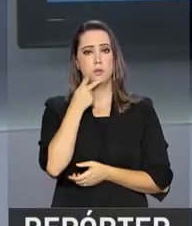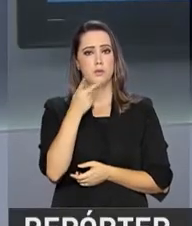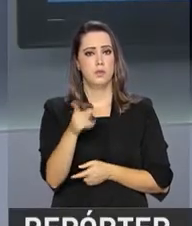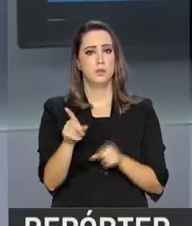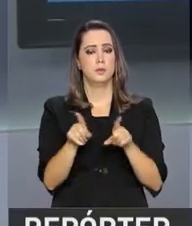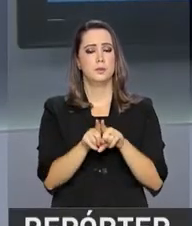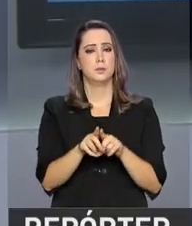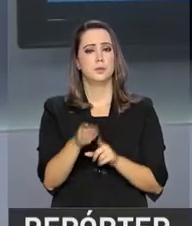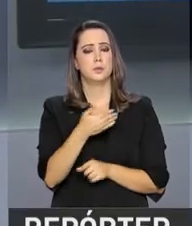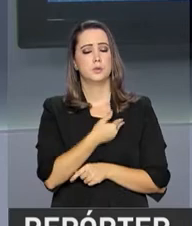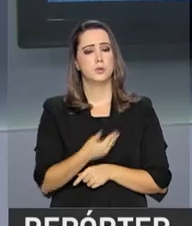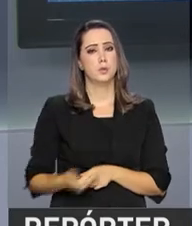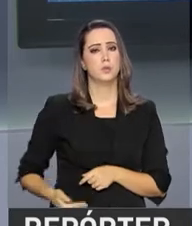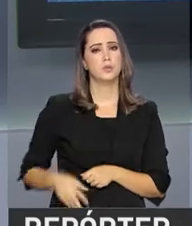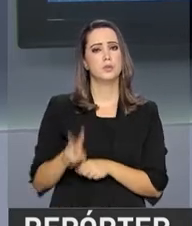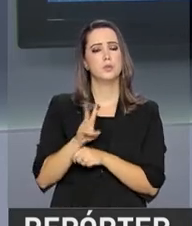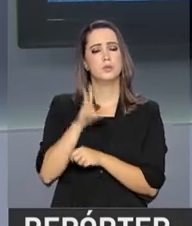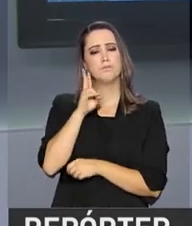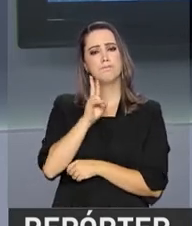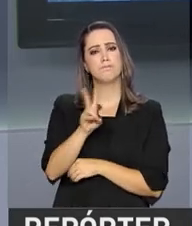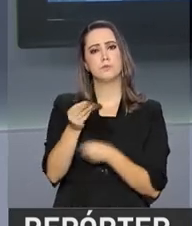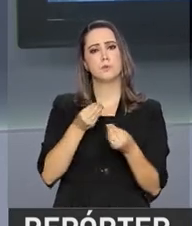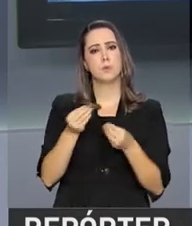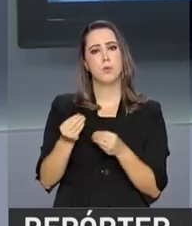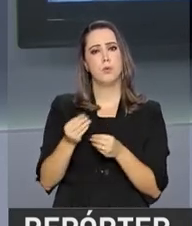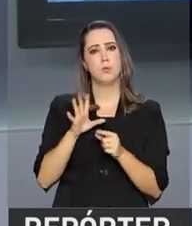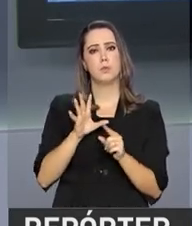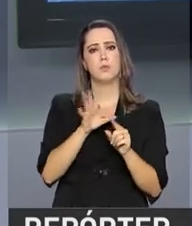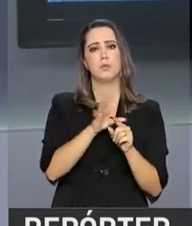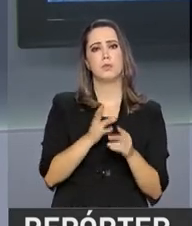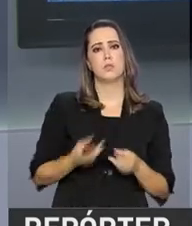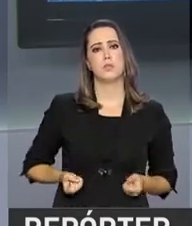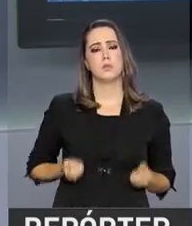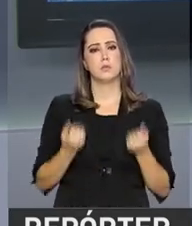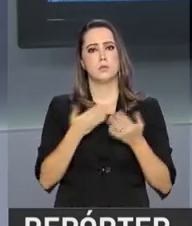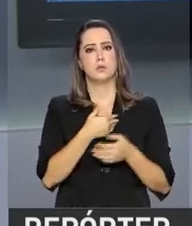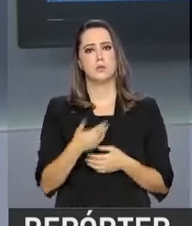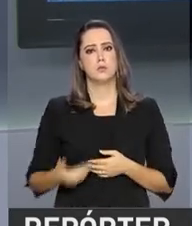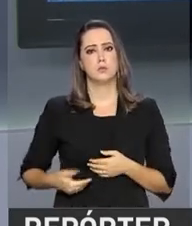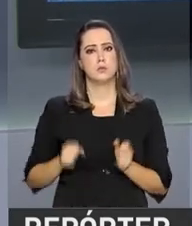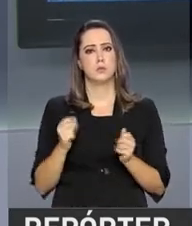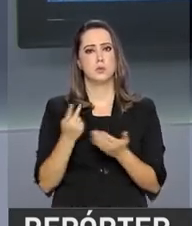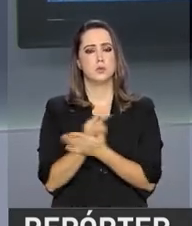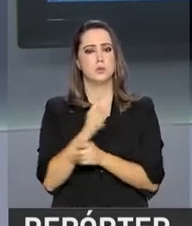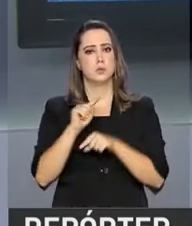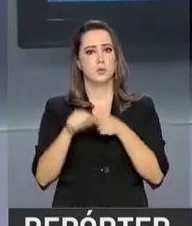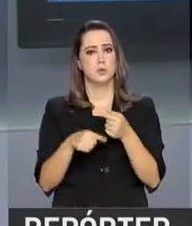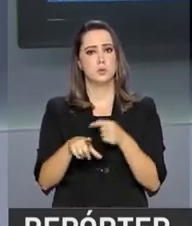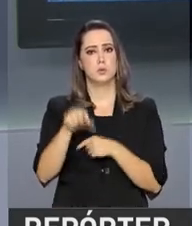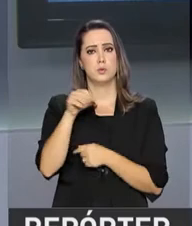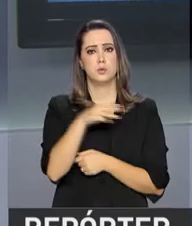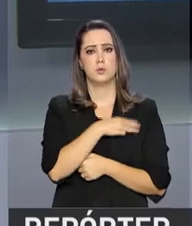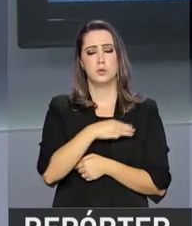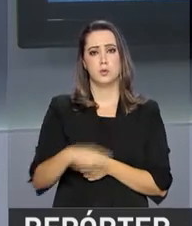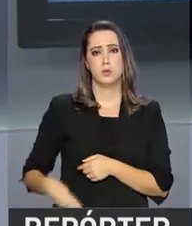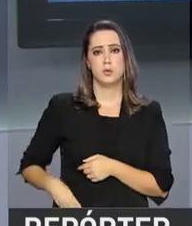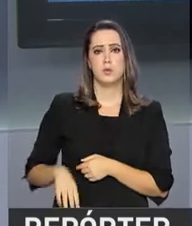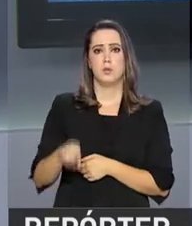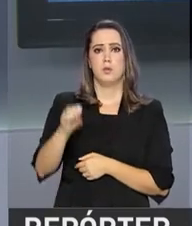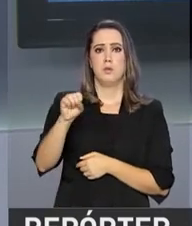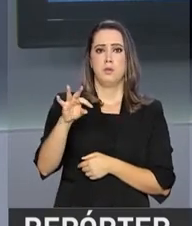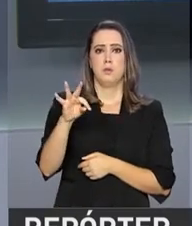disse também que o governo avalia o impacto nos gastos públicos que pode ocorrer após decisão do ministro do supremo tribunal federal